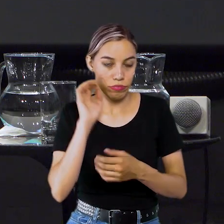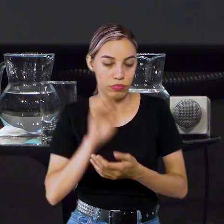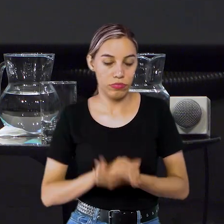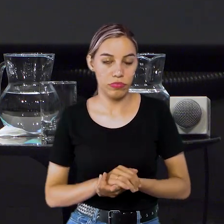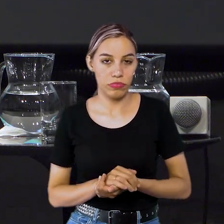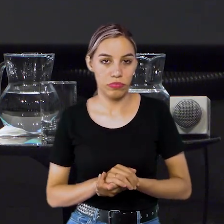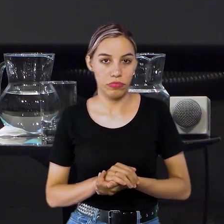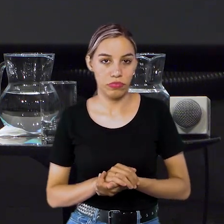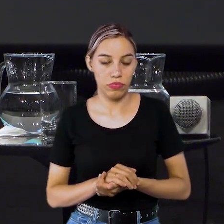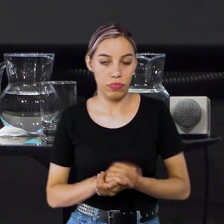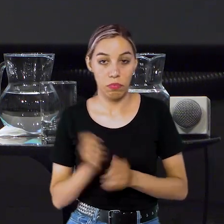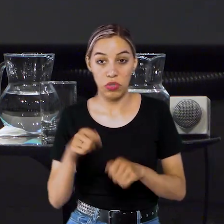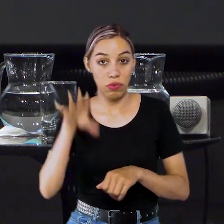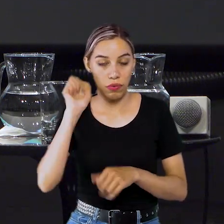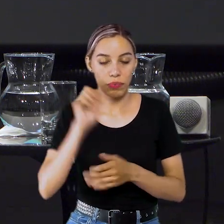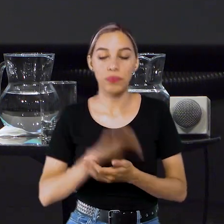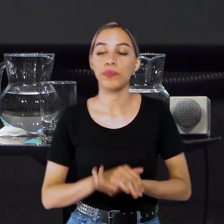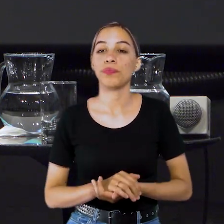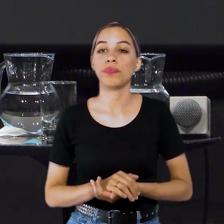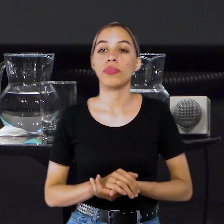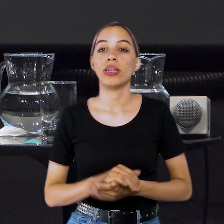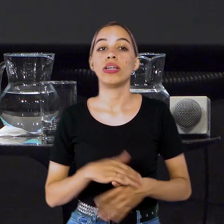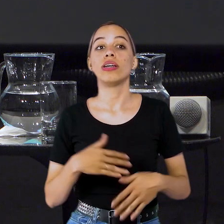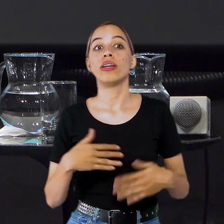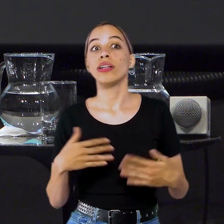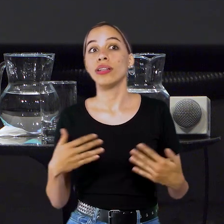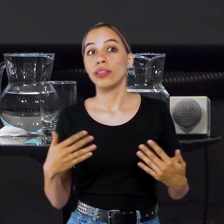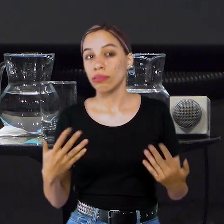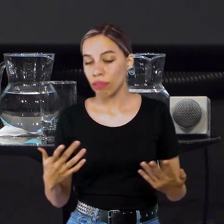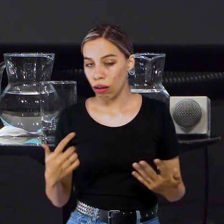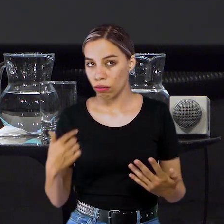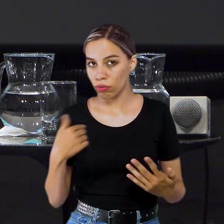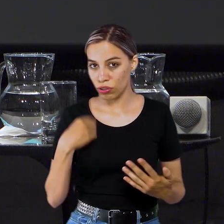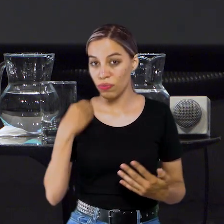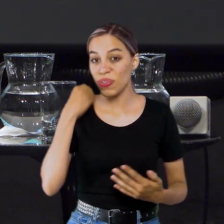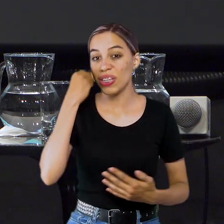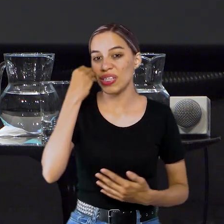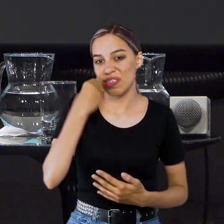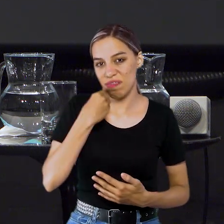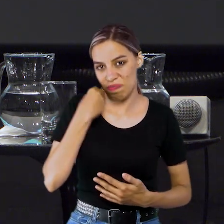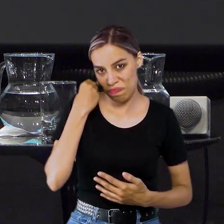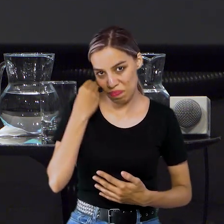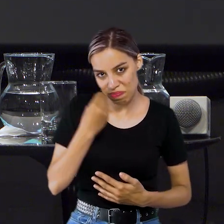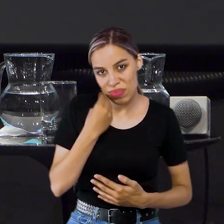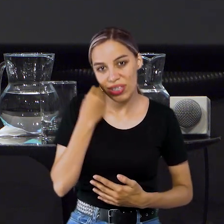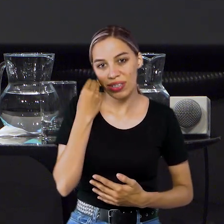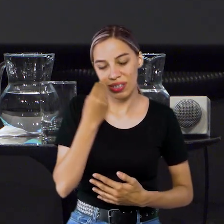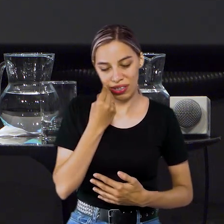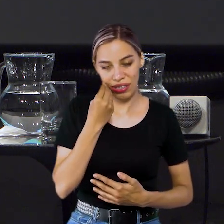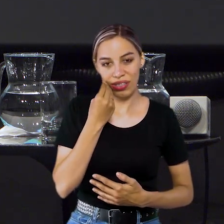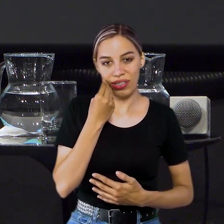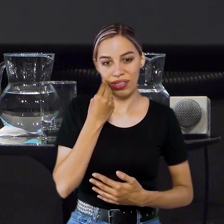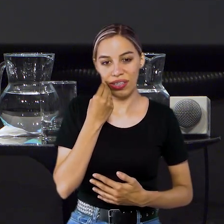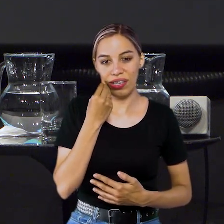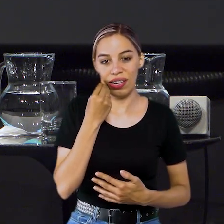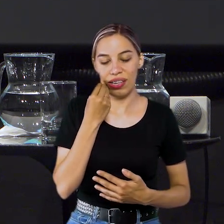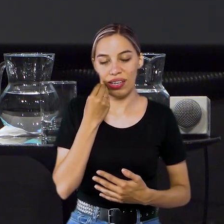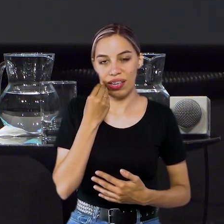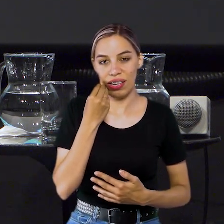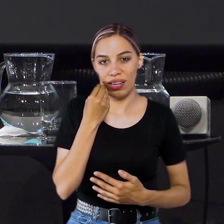Muito bom essa pergunta. Eu tive a experiência, eu fui criando